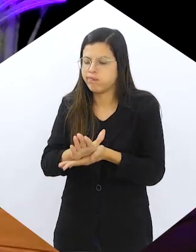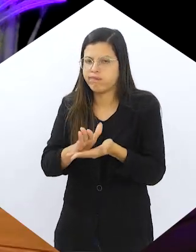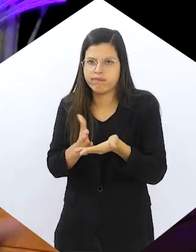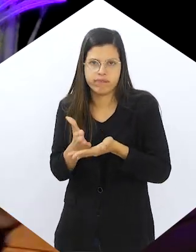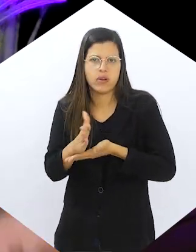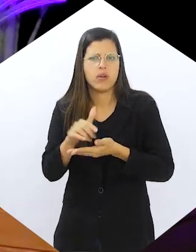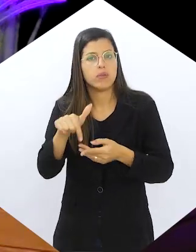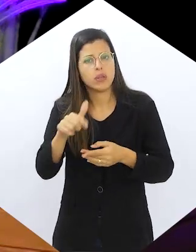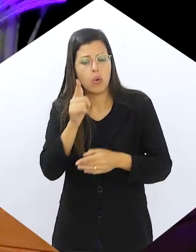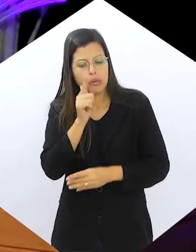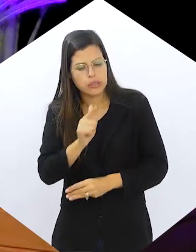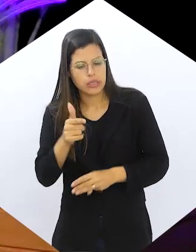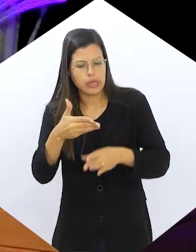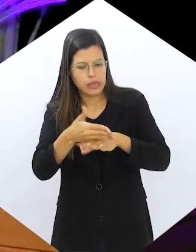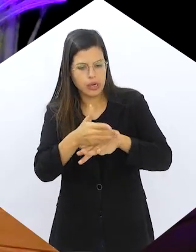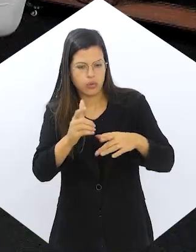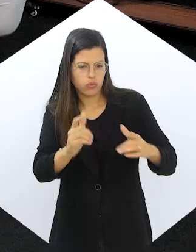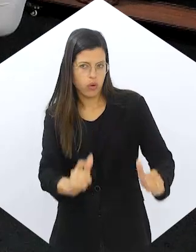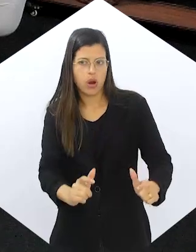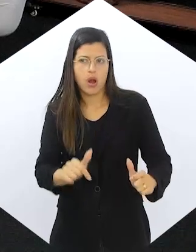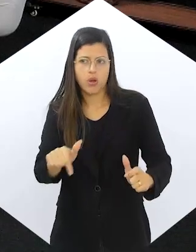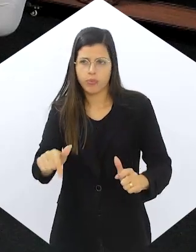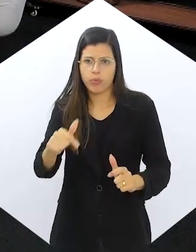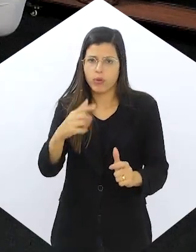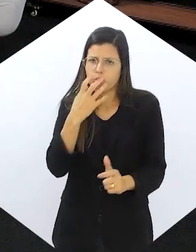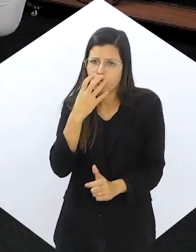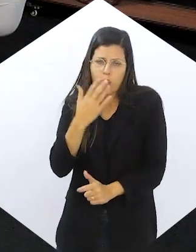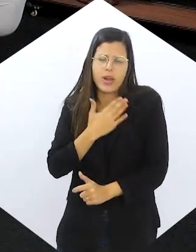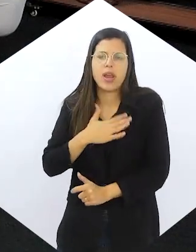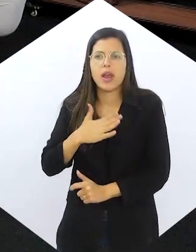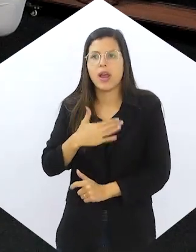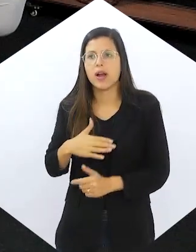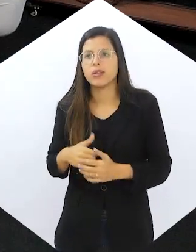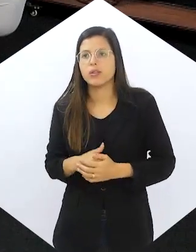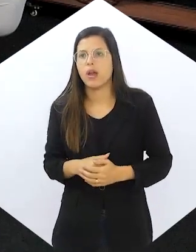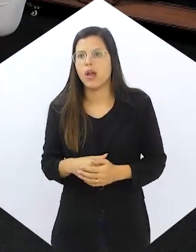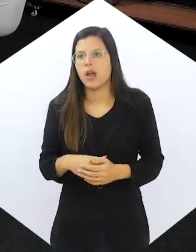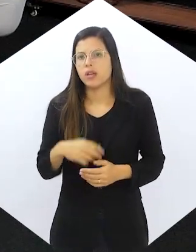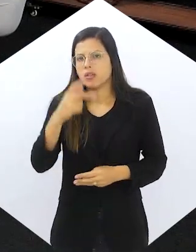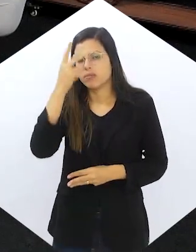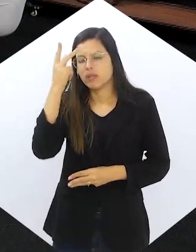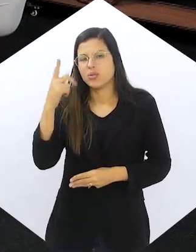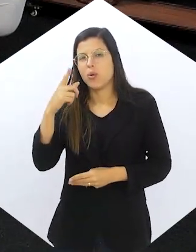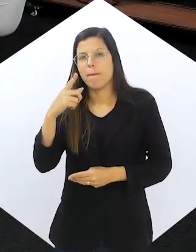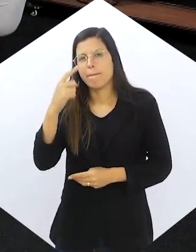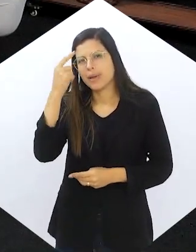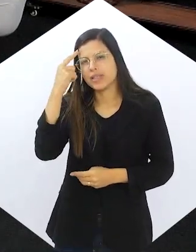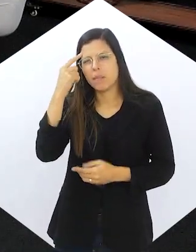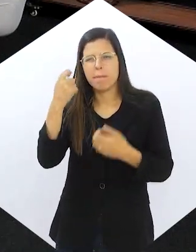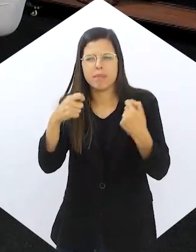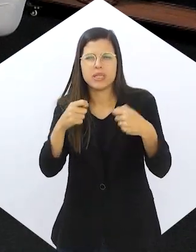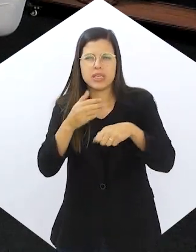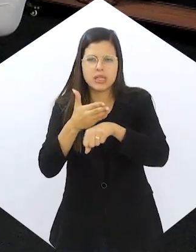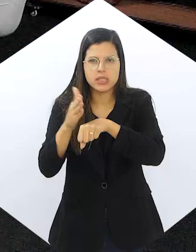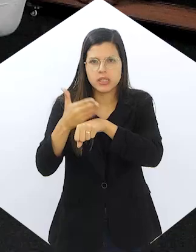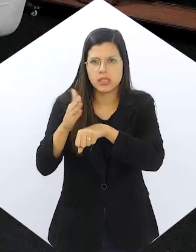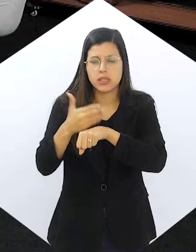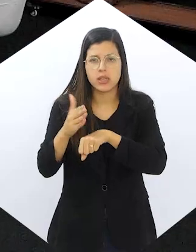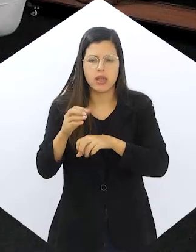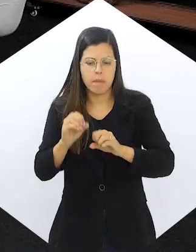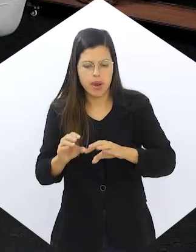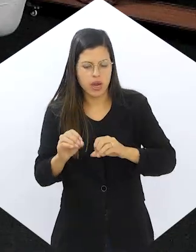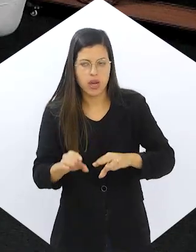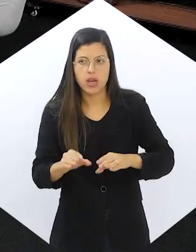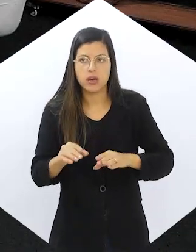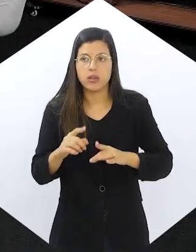Você consegue estar num local e ele não está. Agora, imagina, as pessoas têm ideia que não precisa de adestramento. Imagina se ele fosse um cão de suporte e